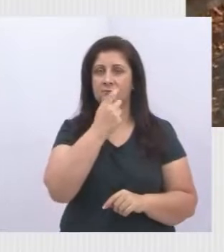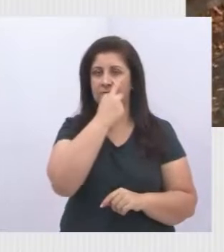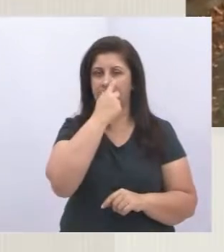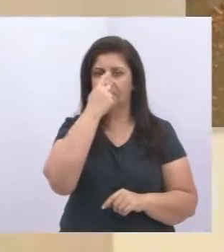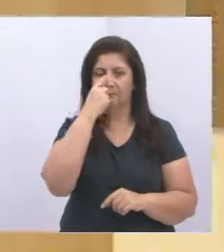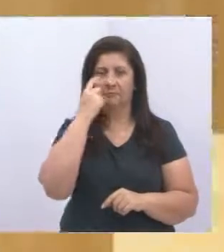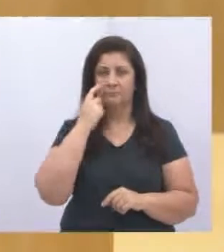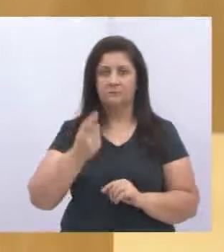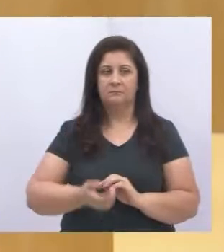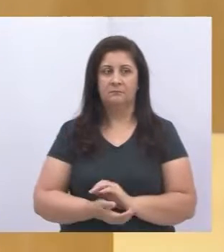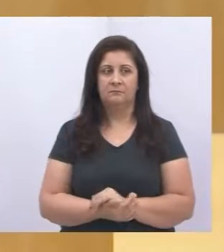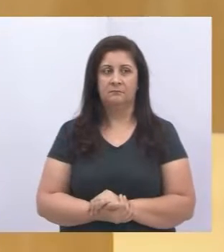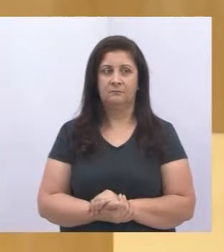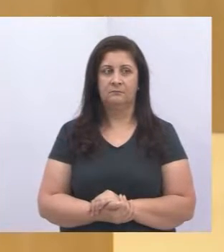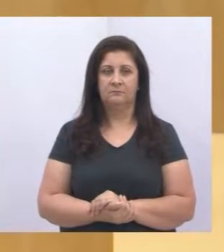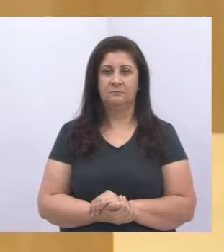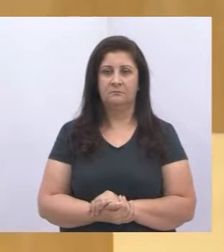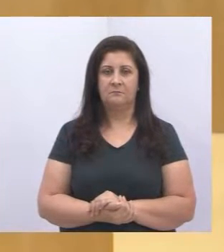Parque Minha Lua.